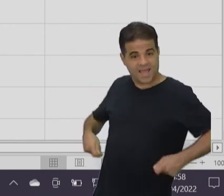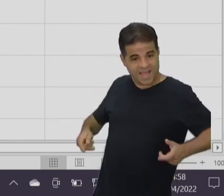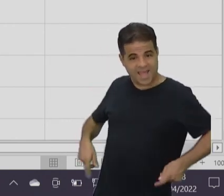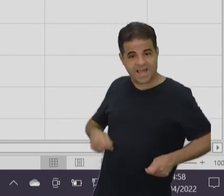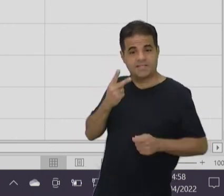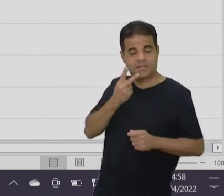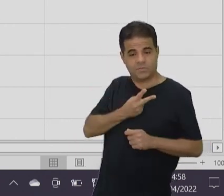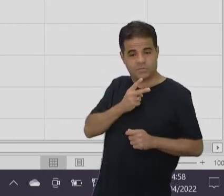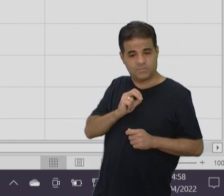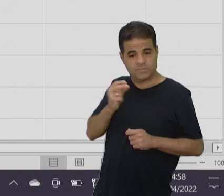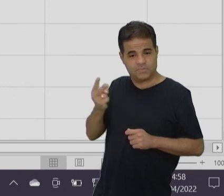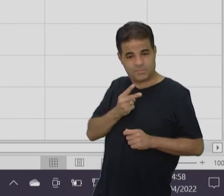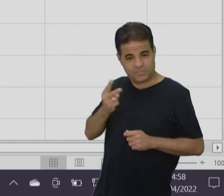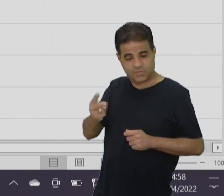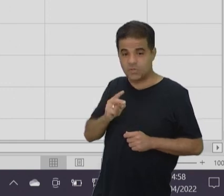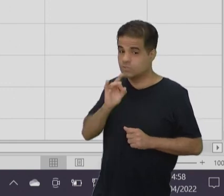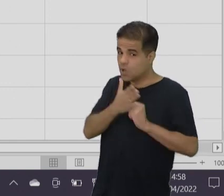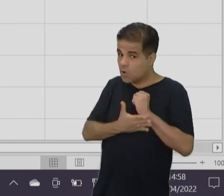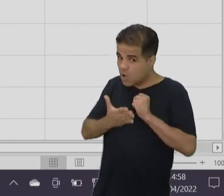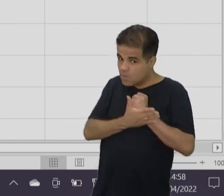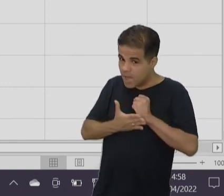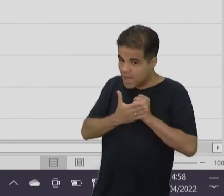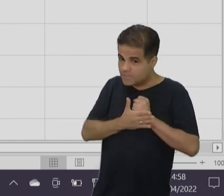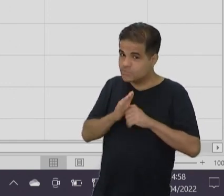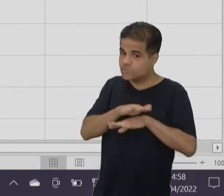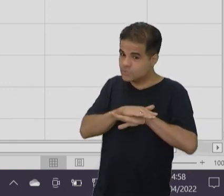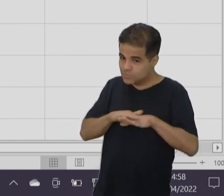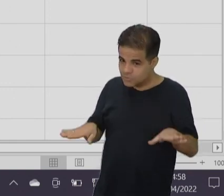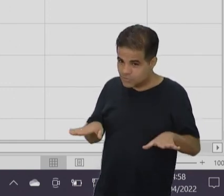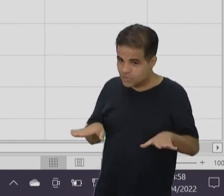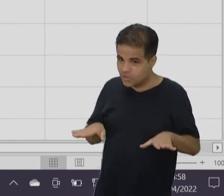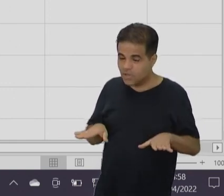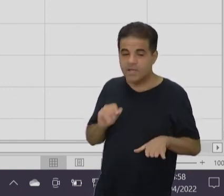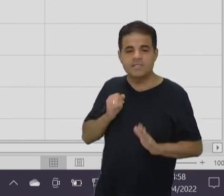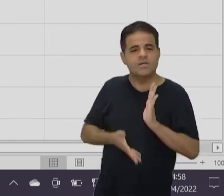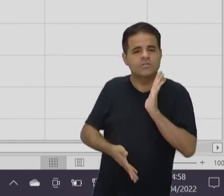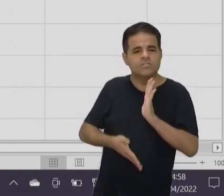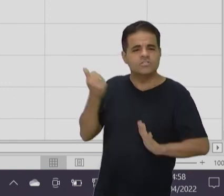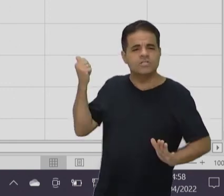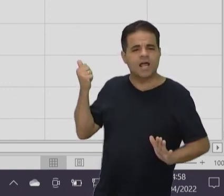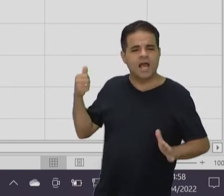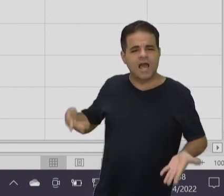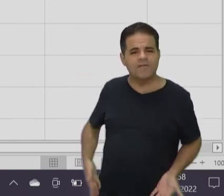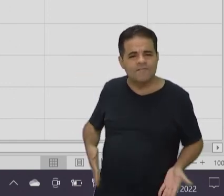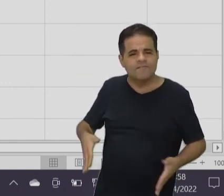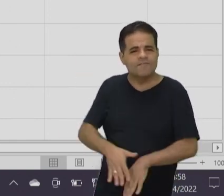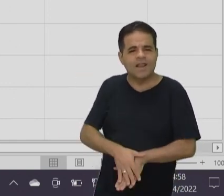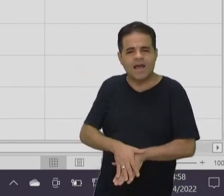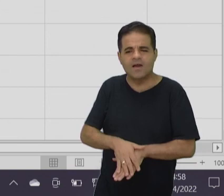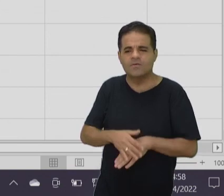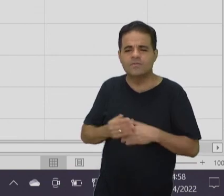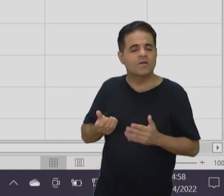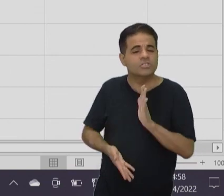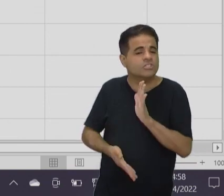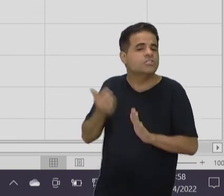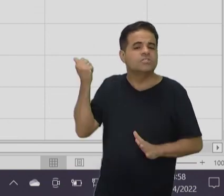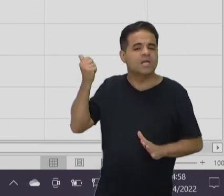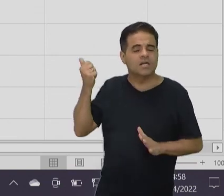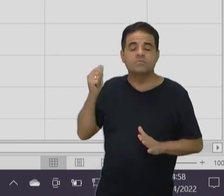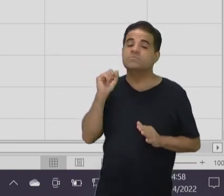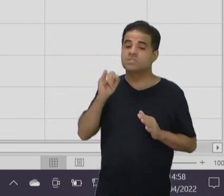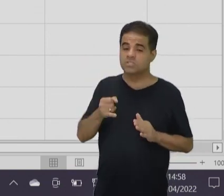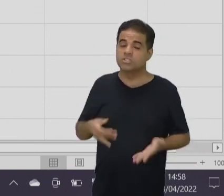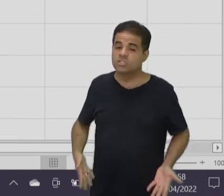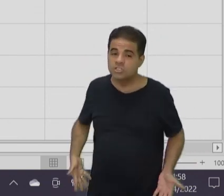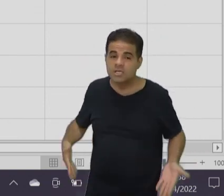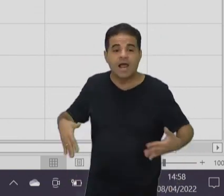2022. Se eu não tirar logo essas só fraldas. com basicão. E se eu tirar a fralda? Como que a gente pode fazer essa conta tirando a fralda? Então, se tirar a